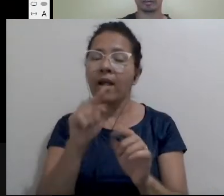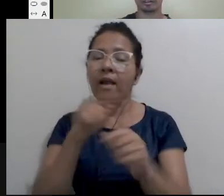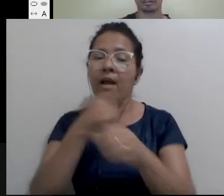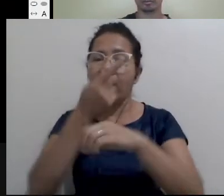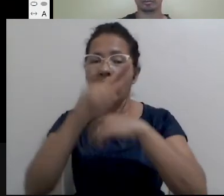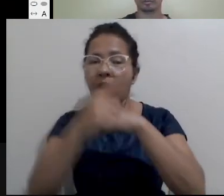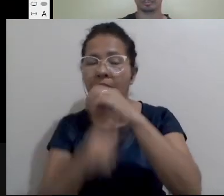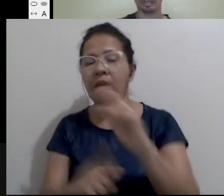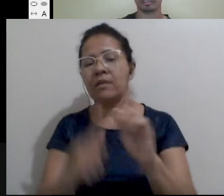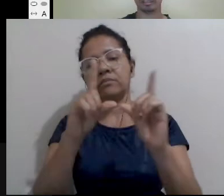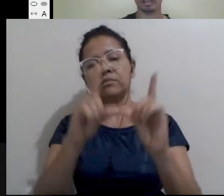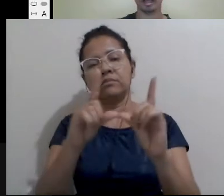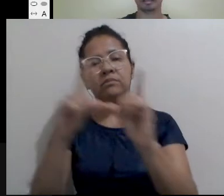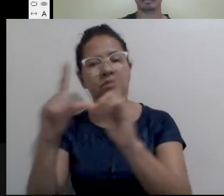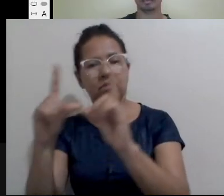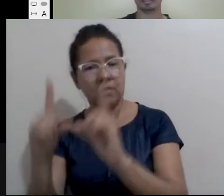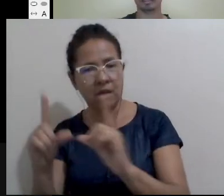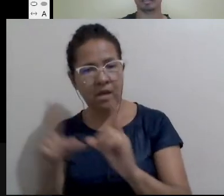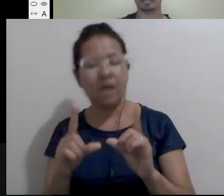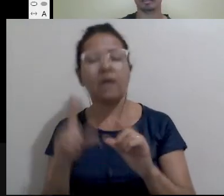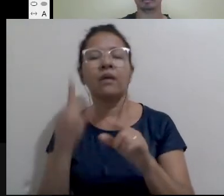aqui, ó, que são os orbitais